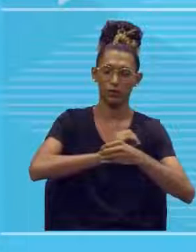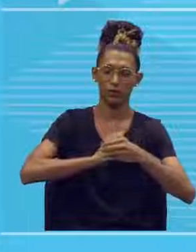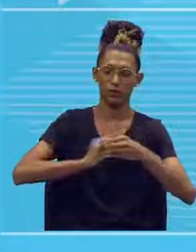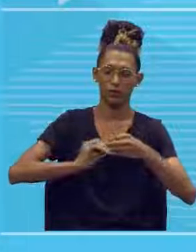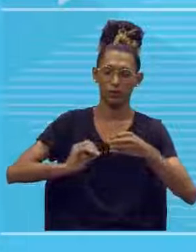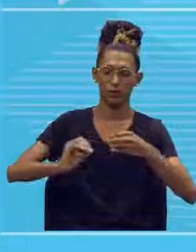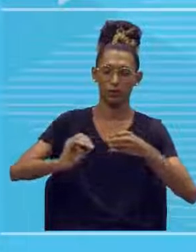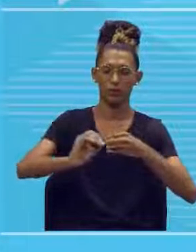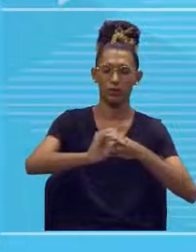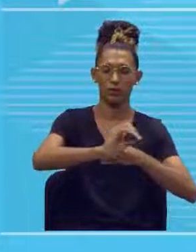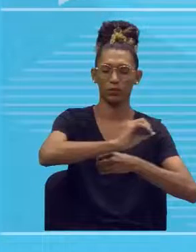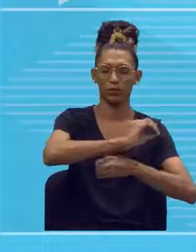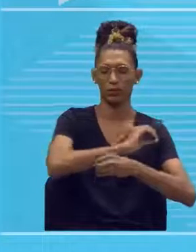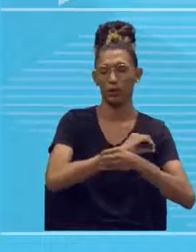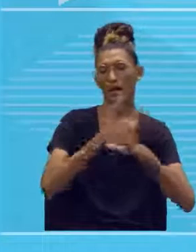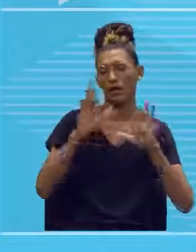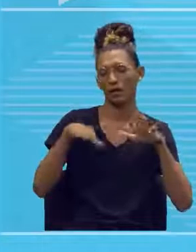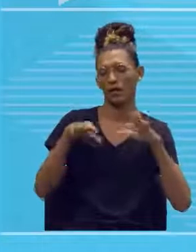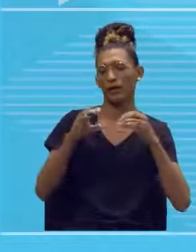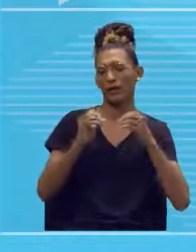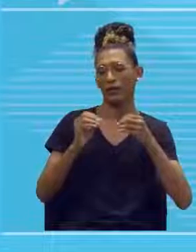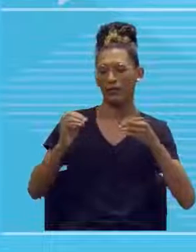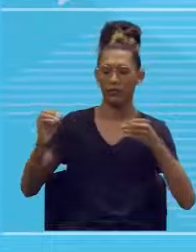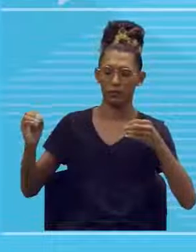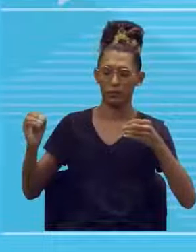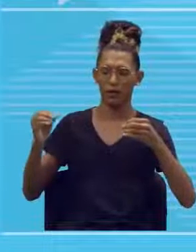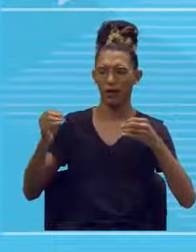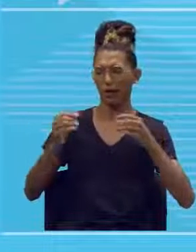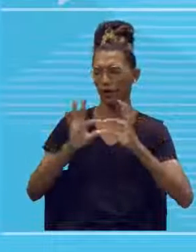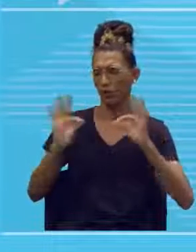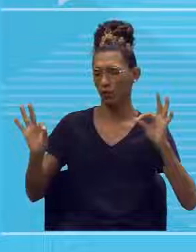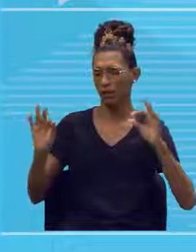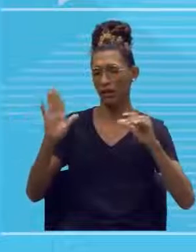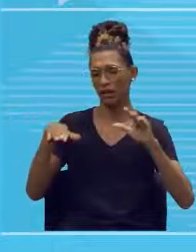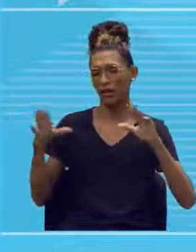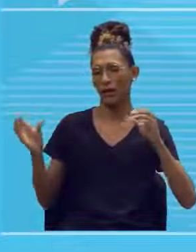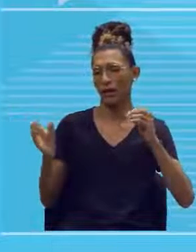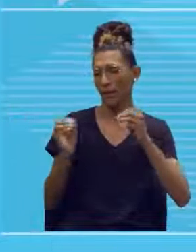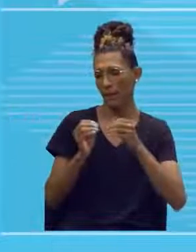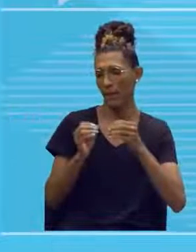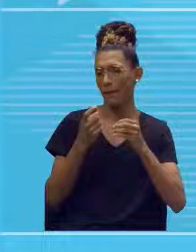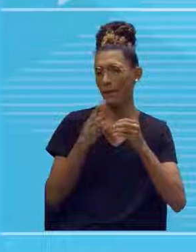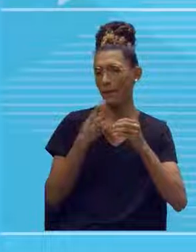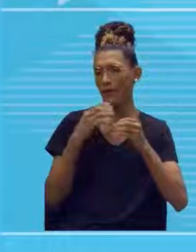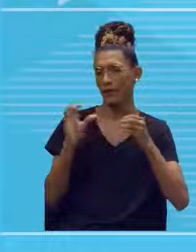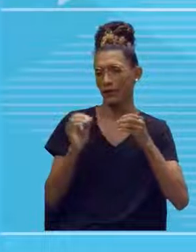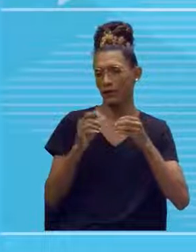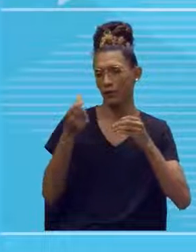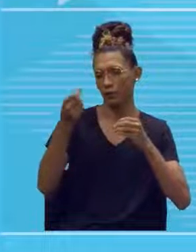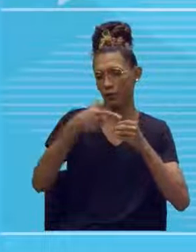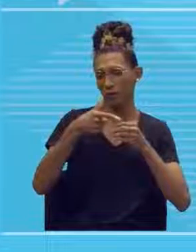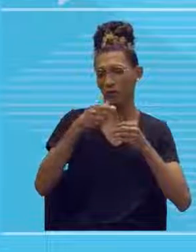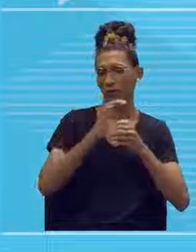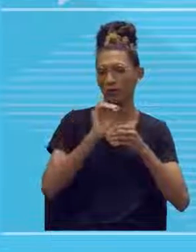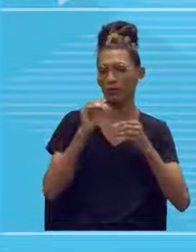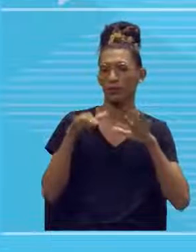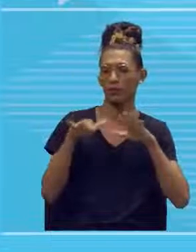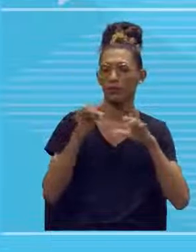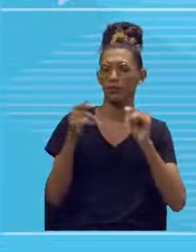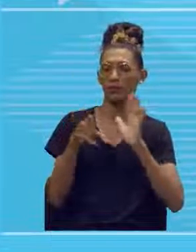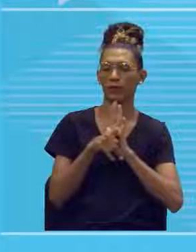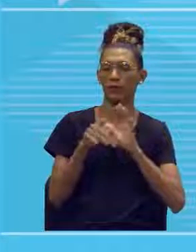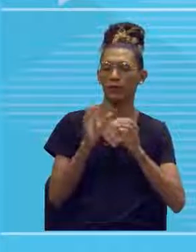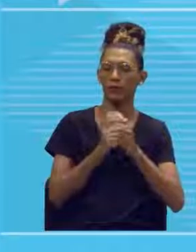do sol em outros momentos ela tá mais próxima do sol nesse movimento de translação